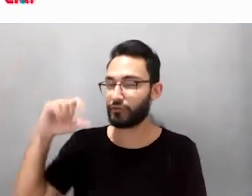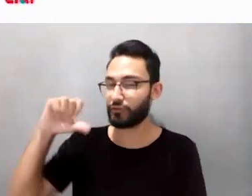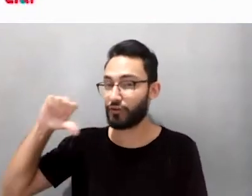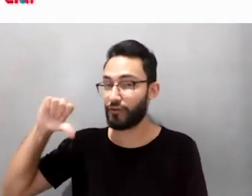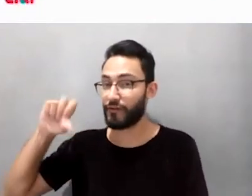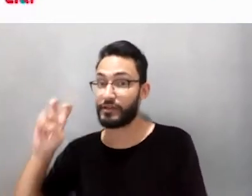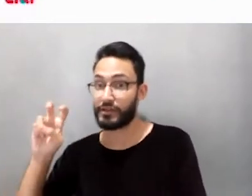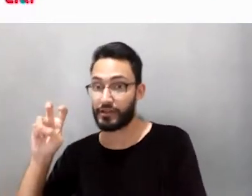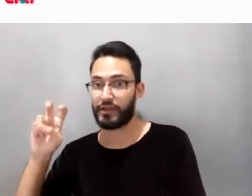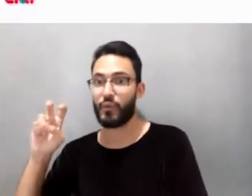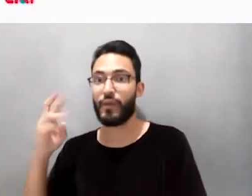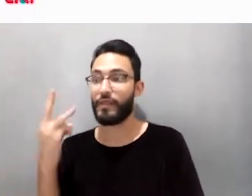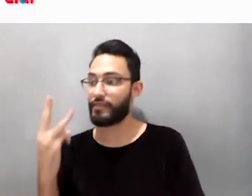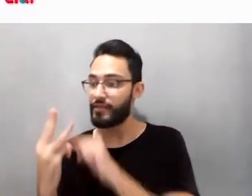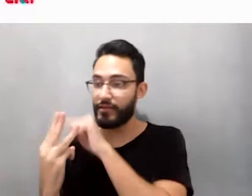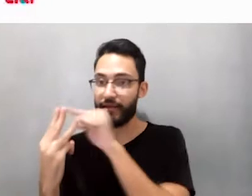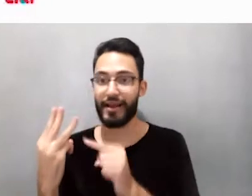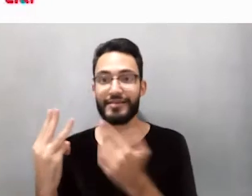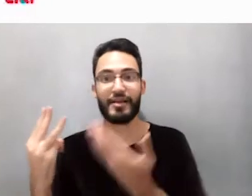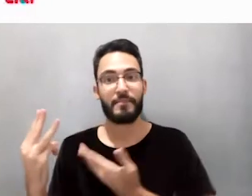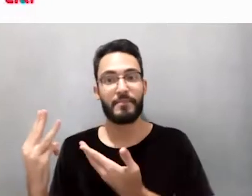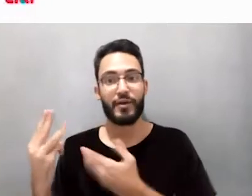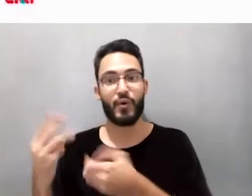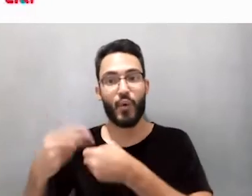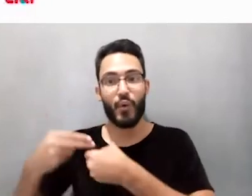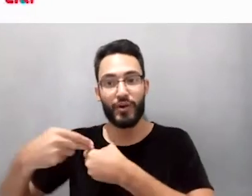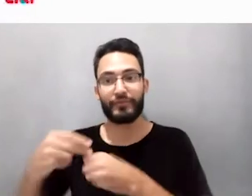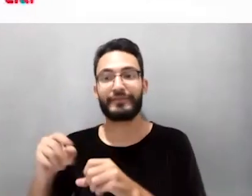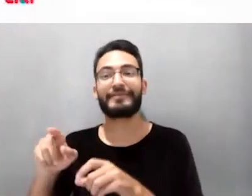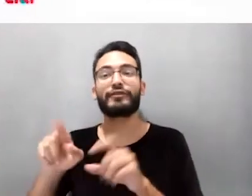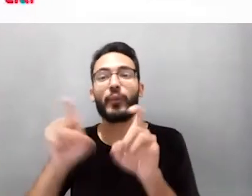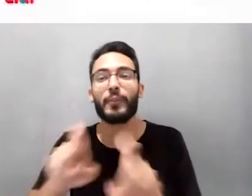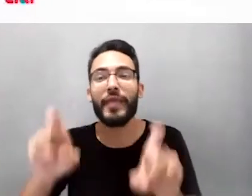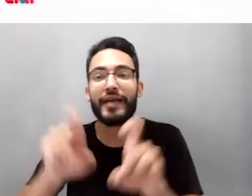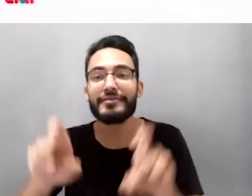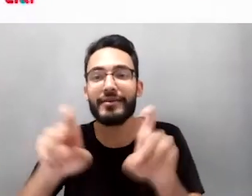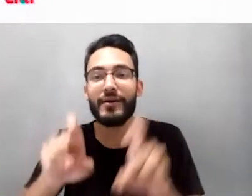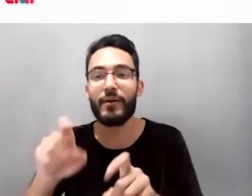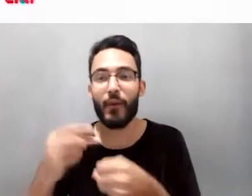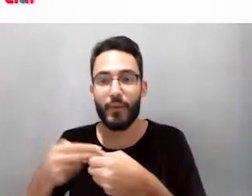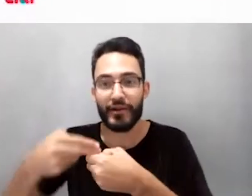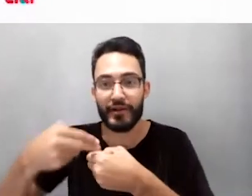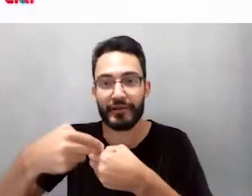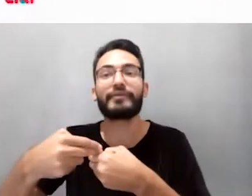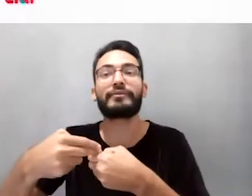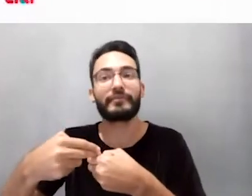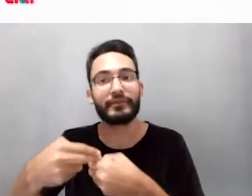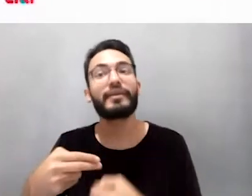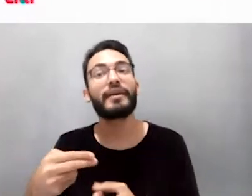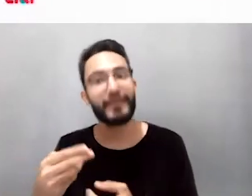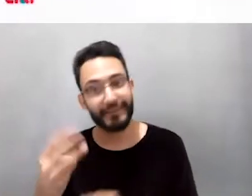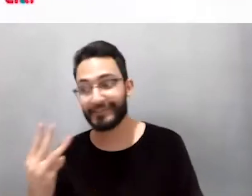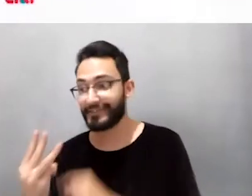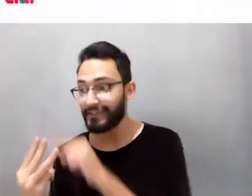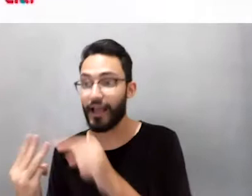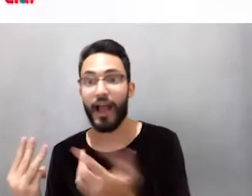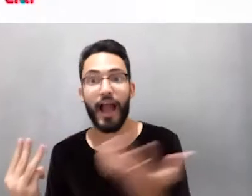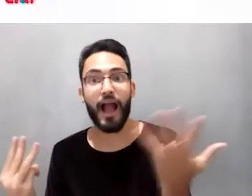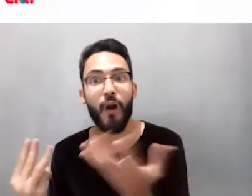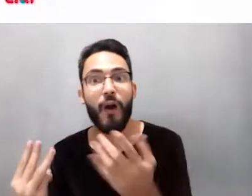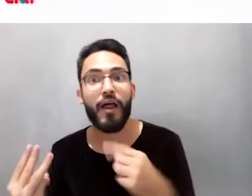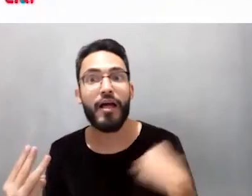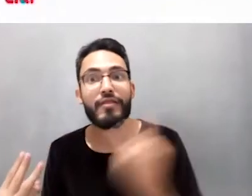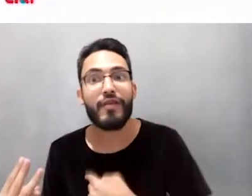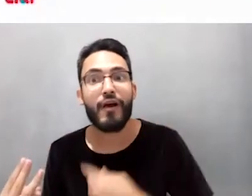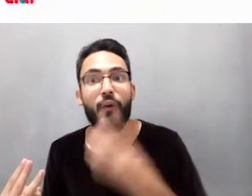com três amigos da Unicamp. Eles faziam computação na Unicamp e começou com os três. Hoje nós somos mais de 4 mil